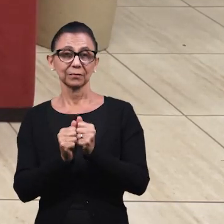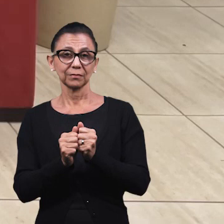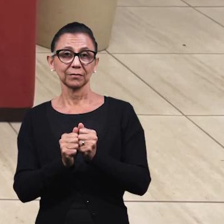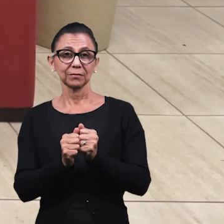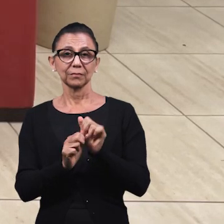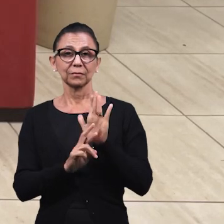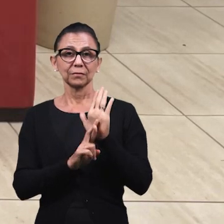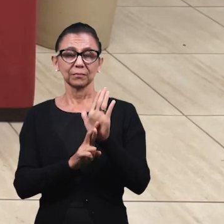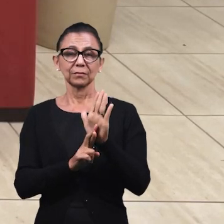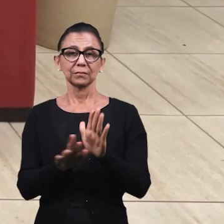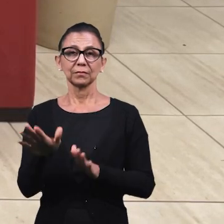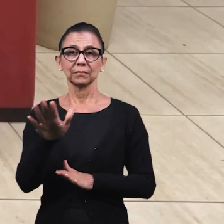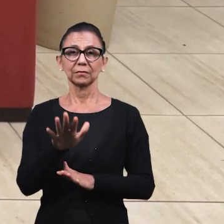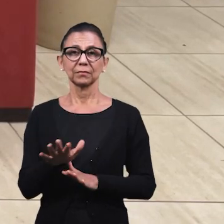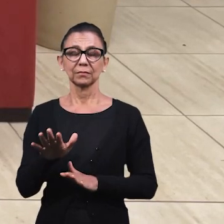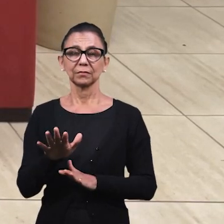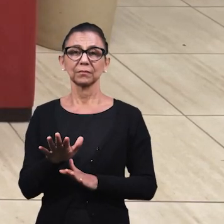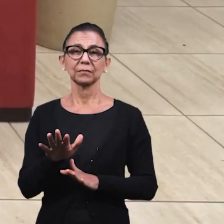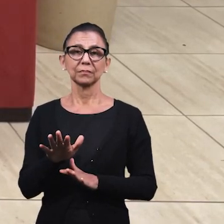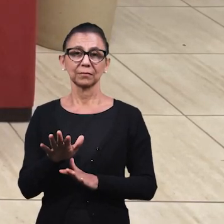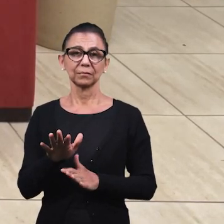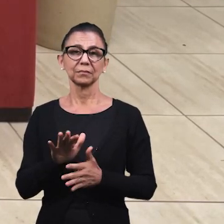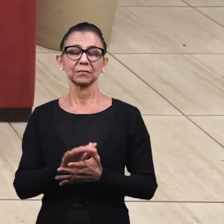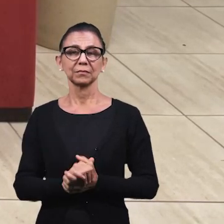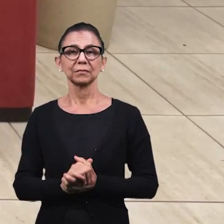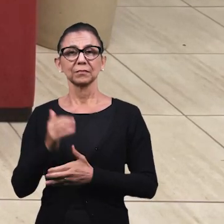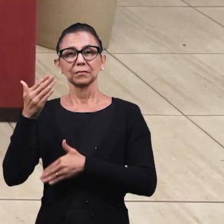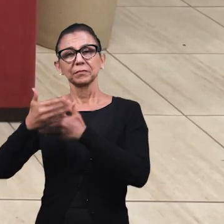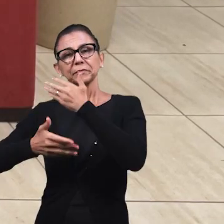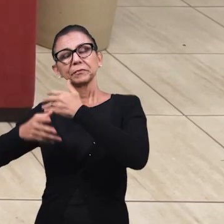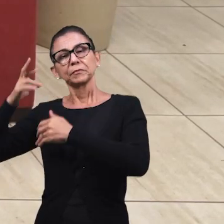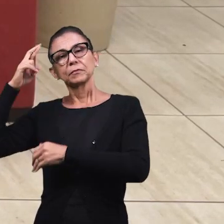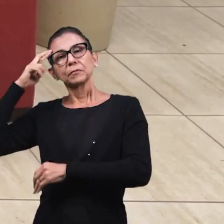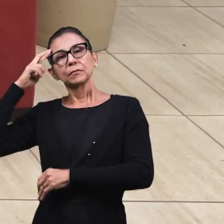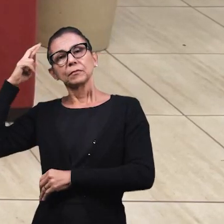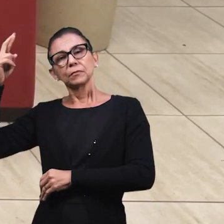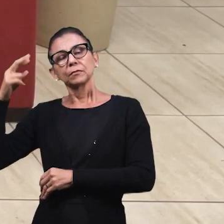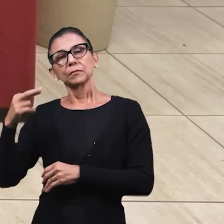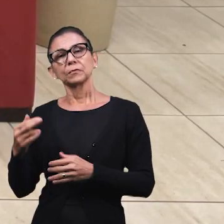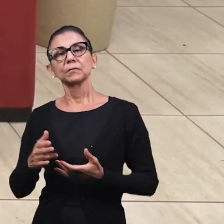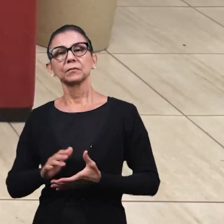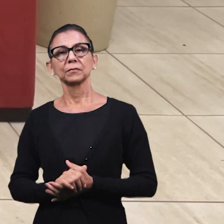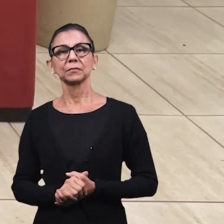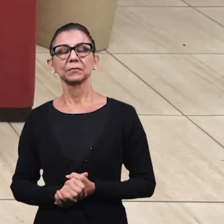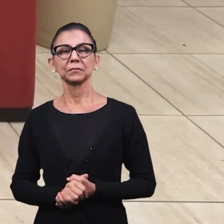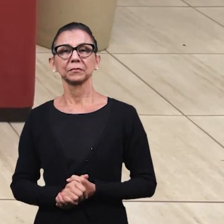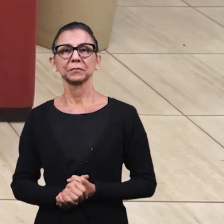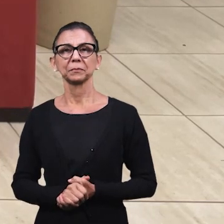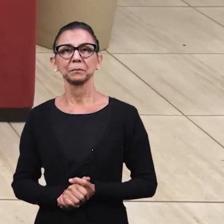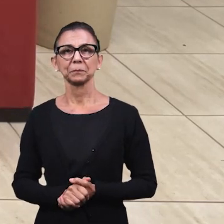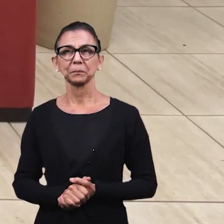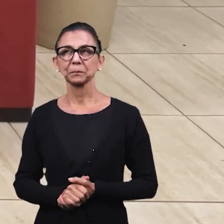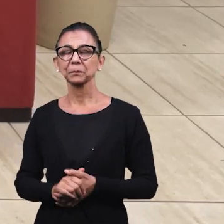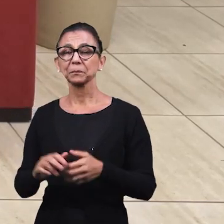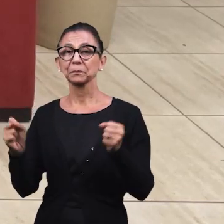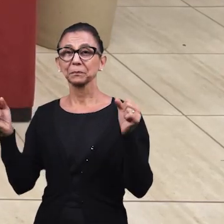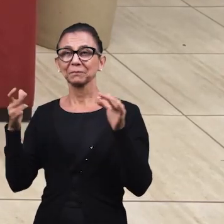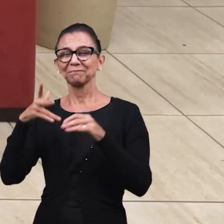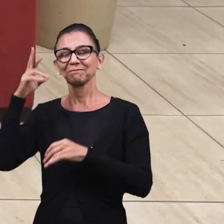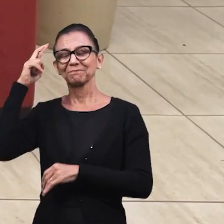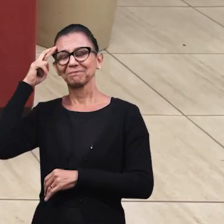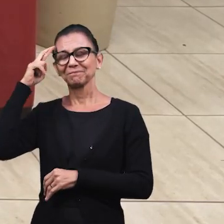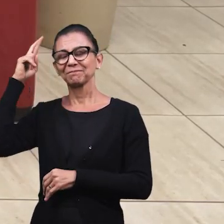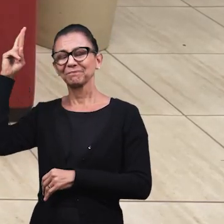e representar uma região que tem lutado para estar na presença do Senhor. E a glória do Senhor que está cada